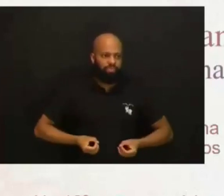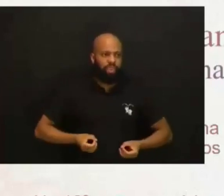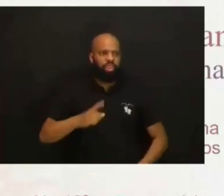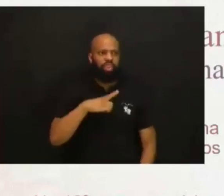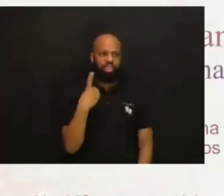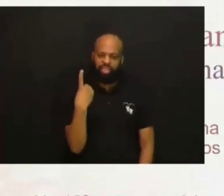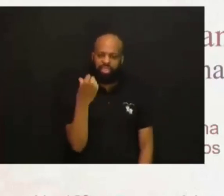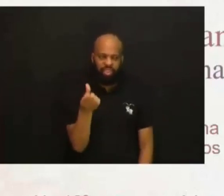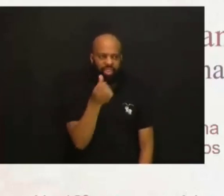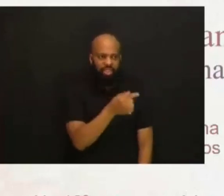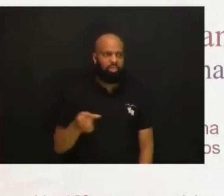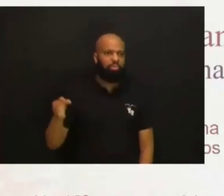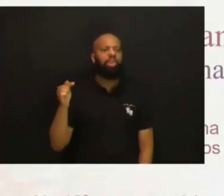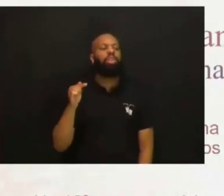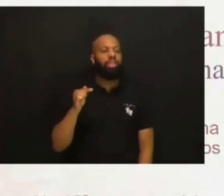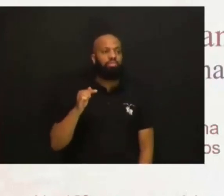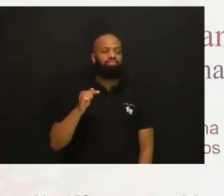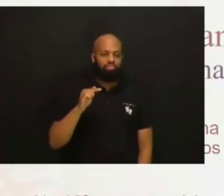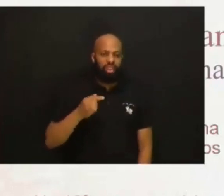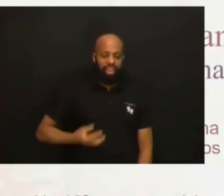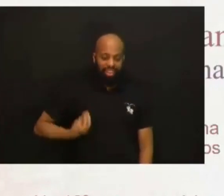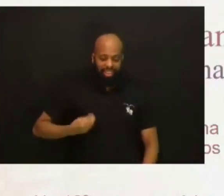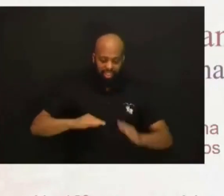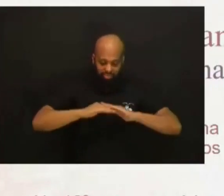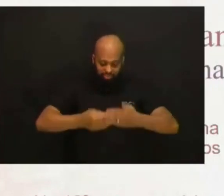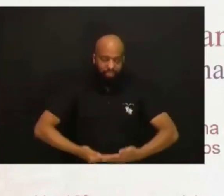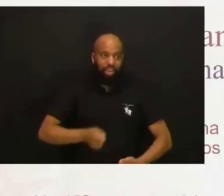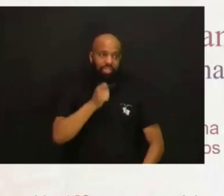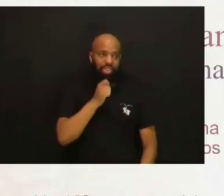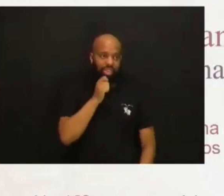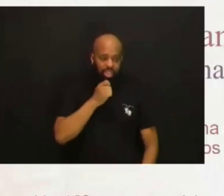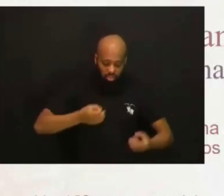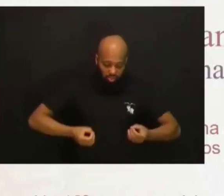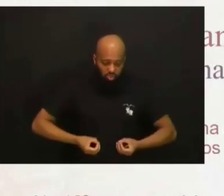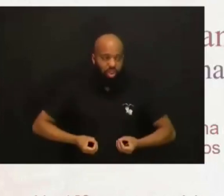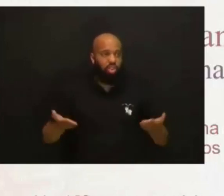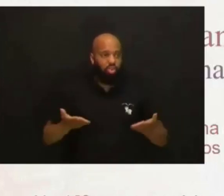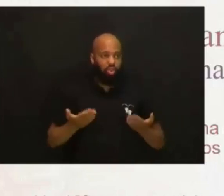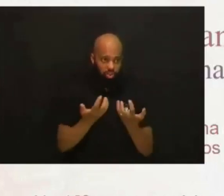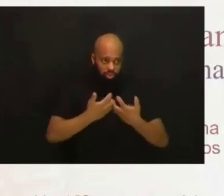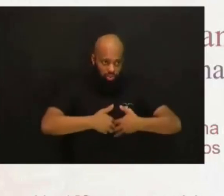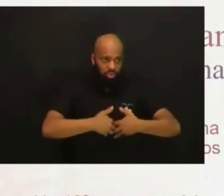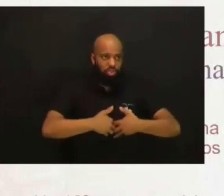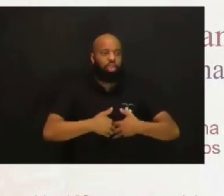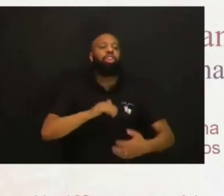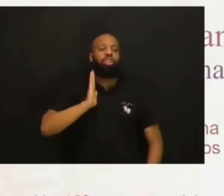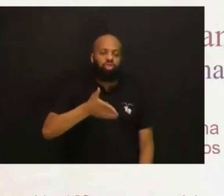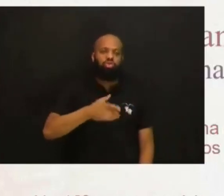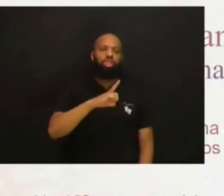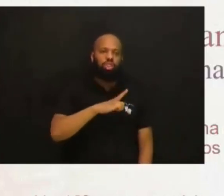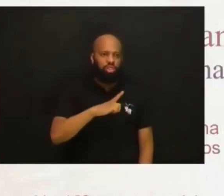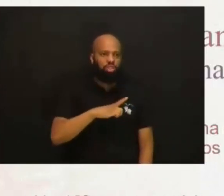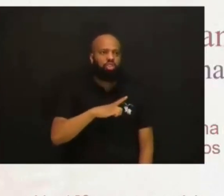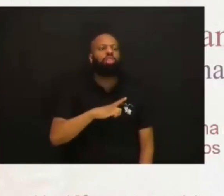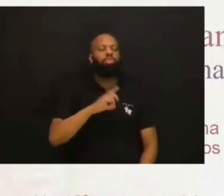16 semanas na barriga de nossas mães, os nossos ovários que hoje funcionam, lá já estavam